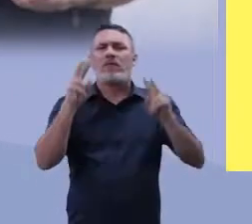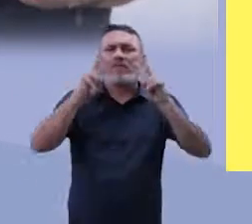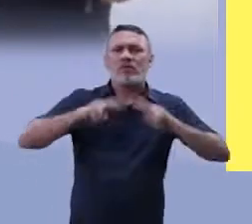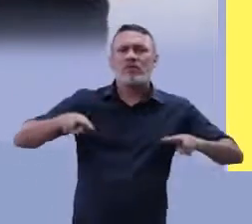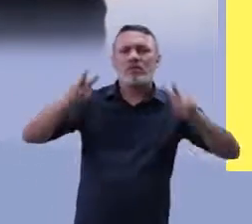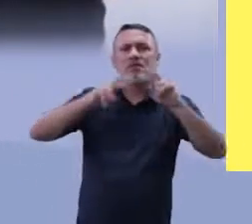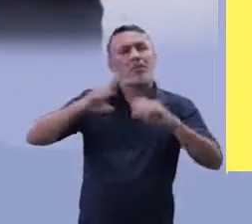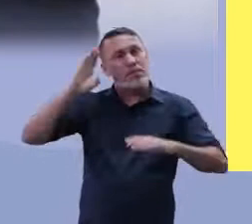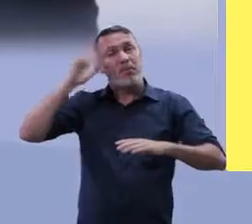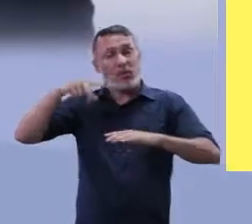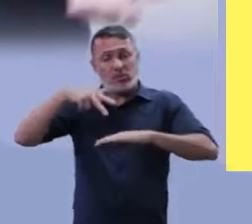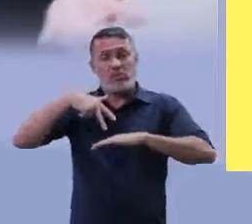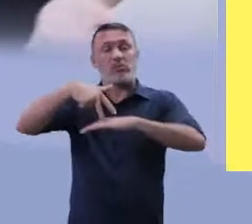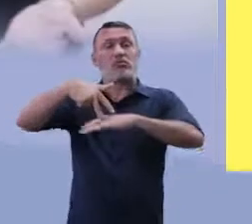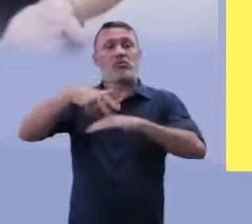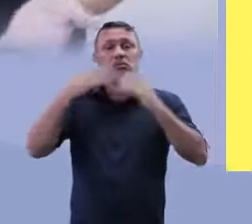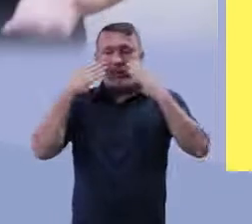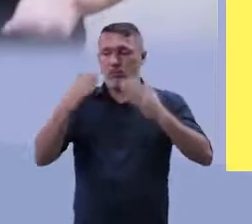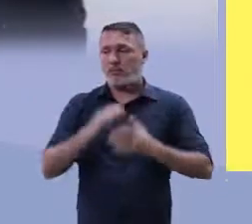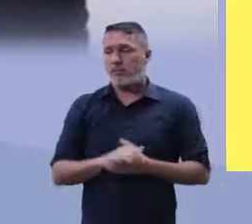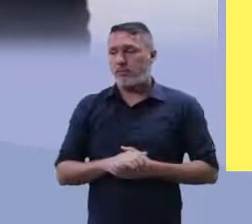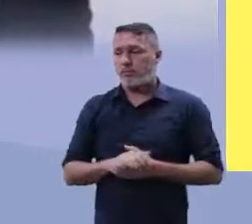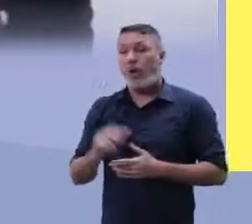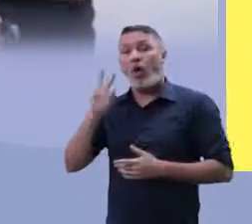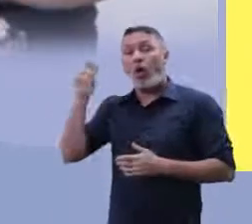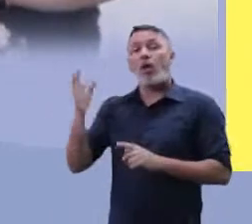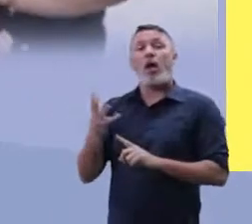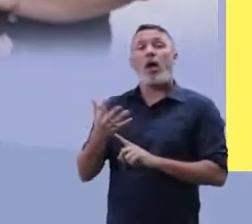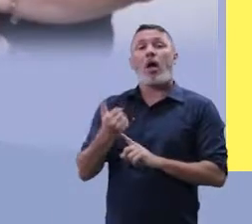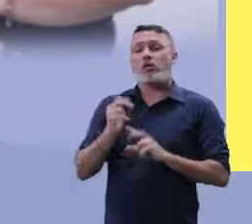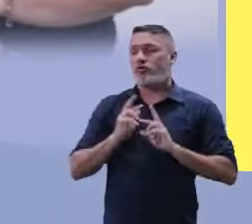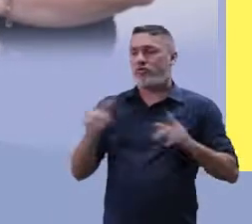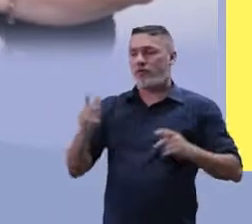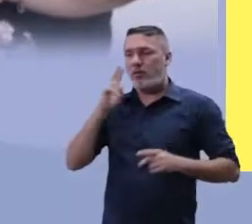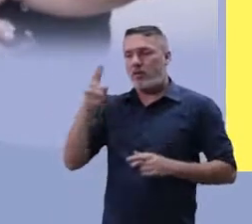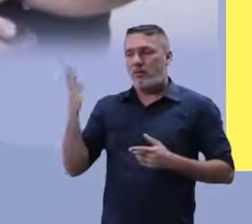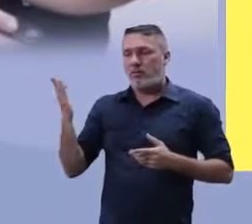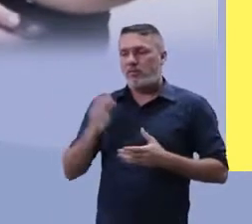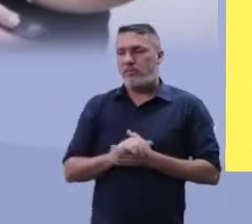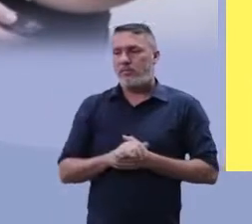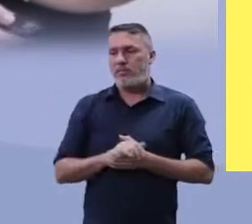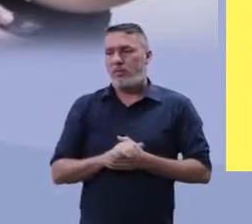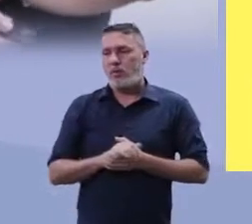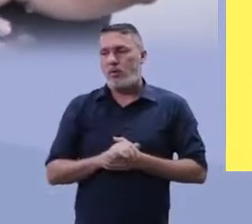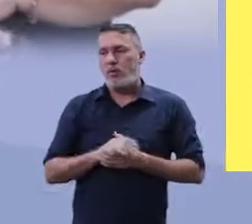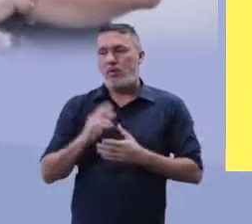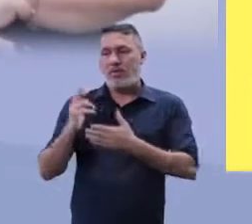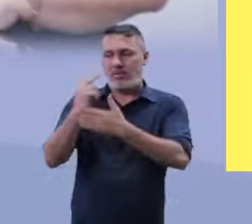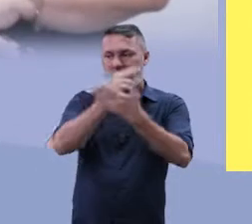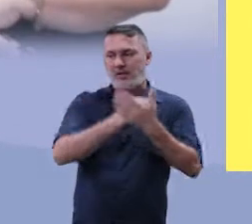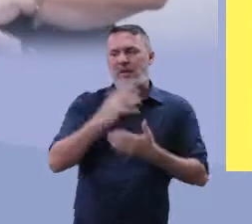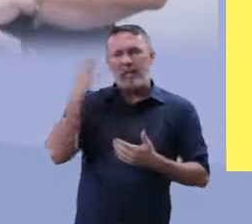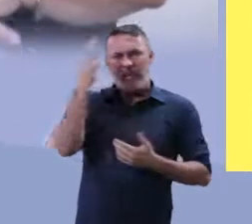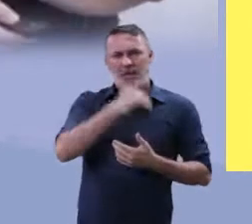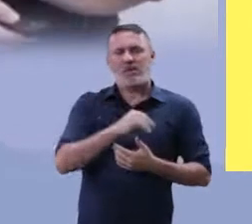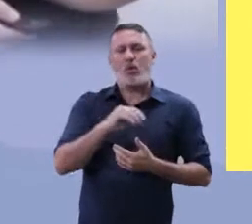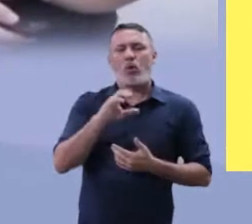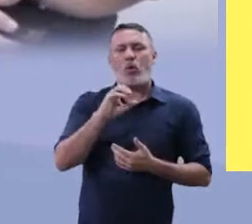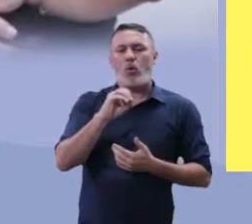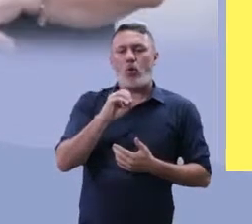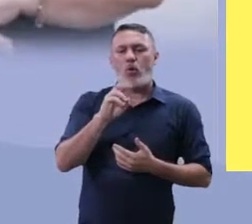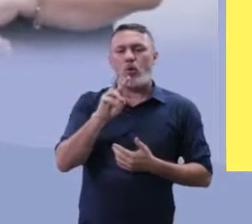quê? Pautada na vanguarda. Olha como será exposta a arte a partir de agora. Urutu. Veja que